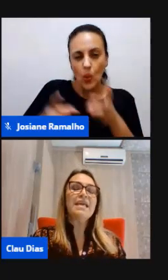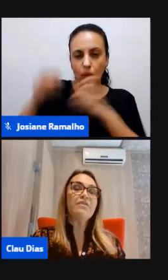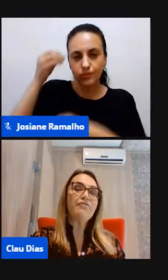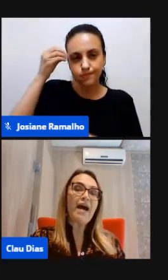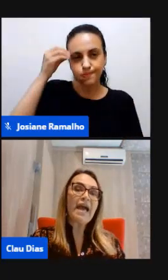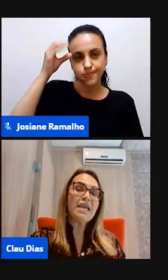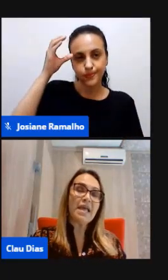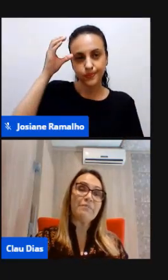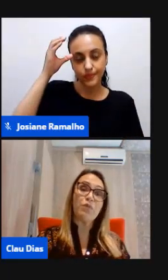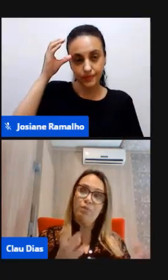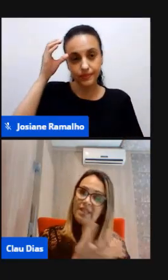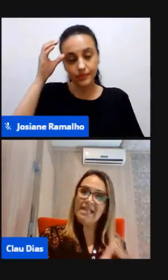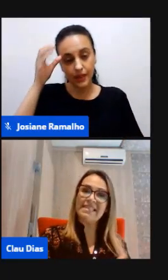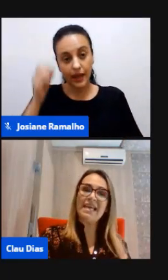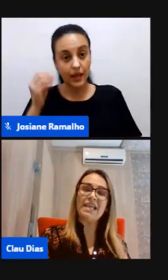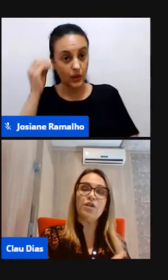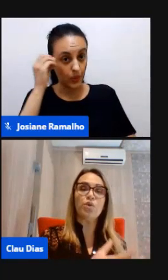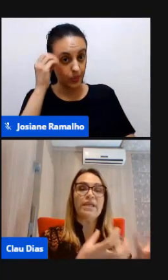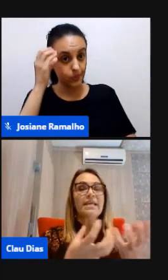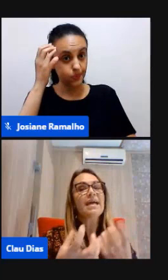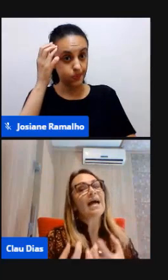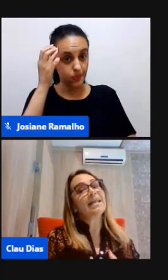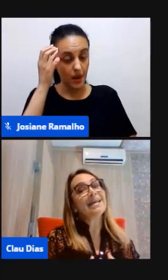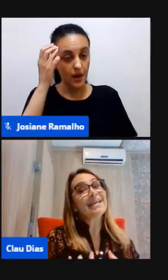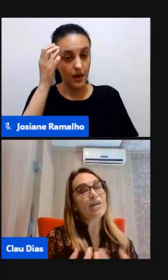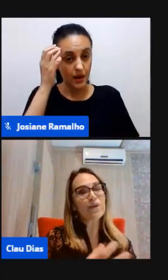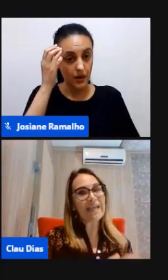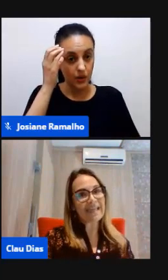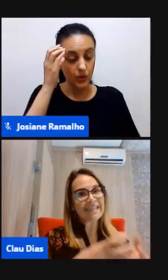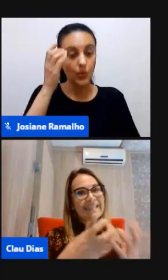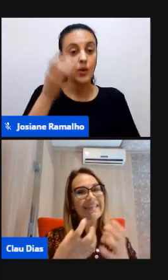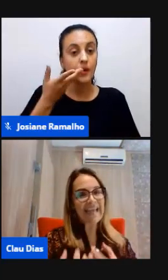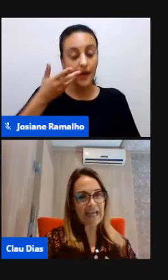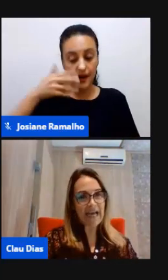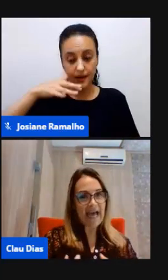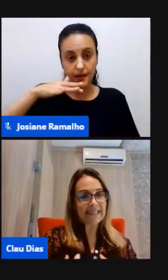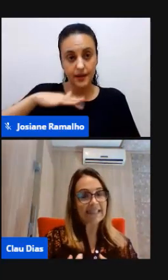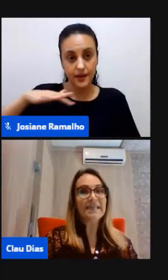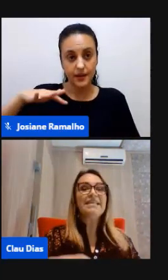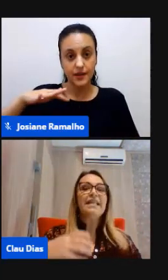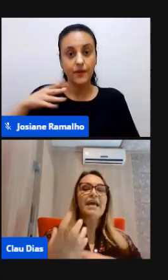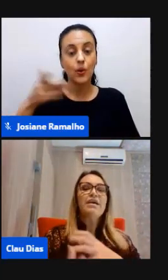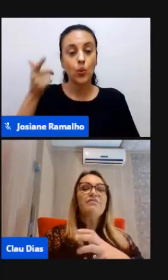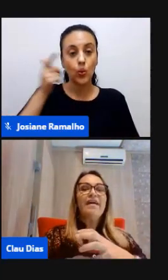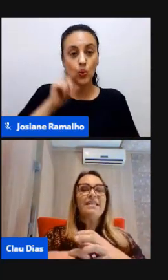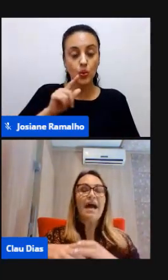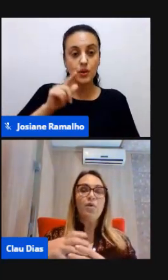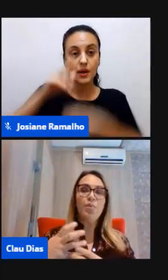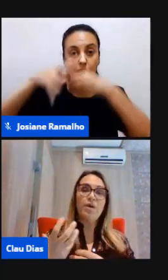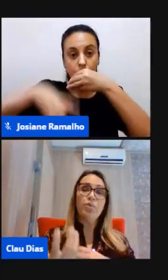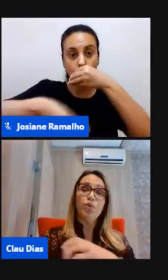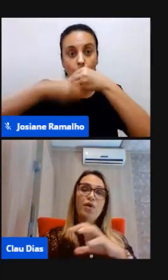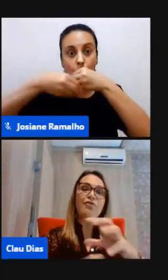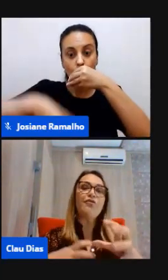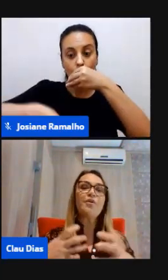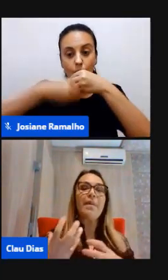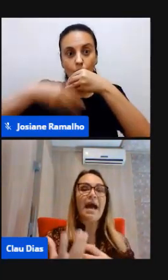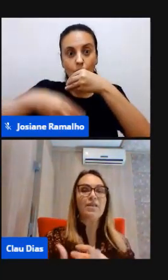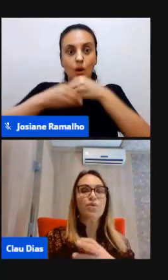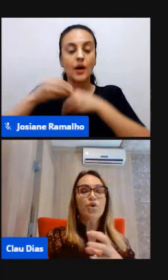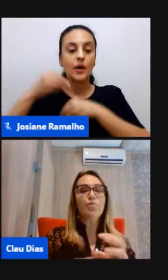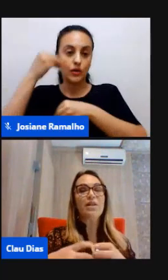aprimorado, né, que vai trazer aquilo que, além daquilo que a criança tem em casa, né, vai dar um